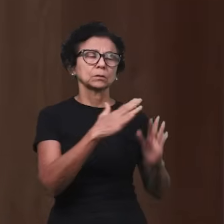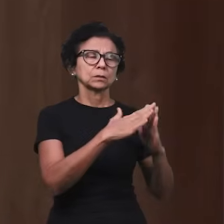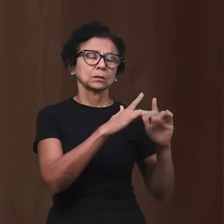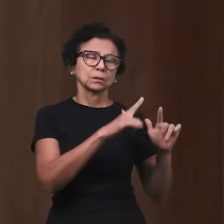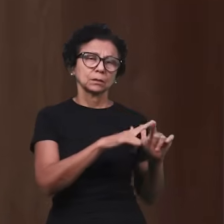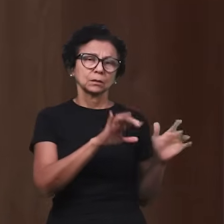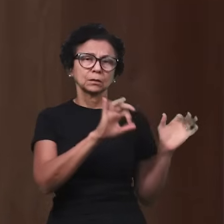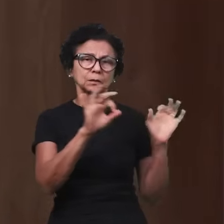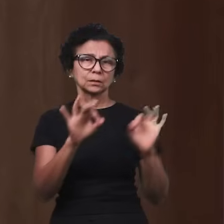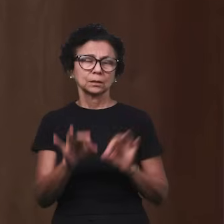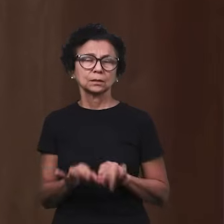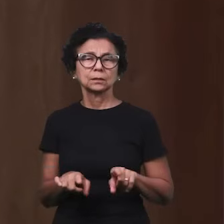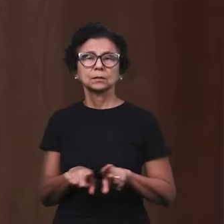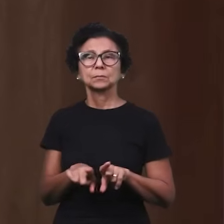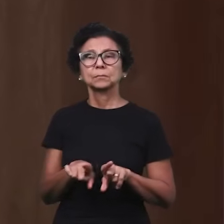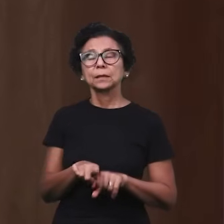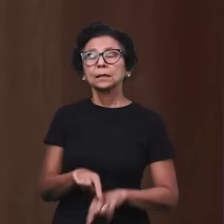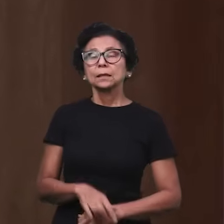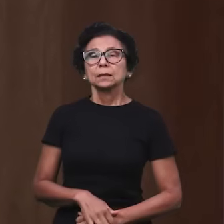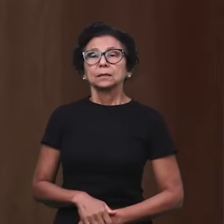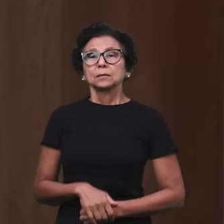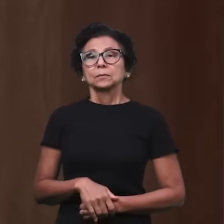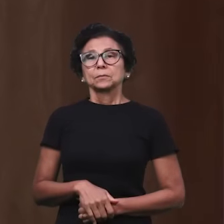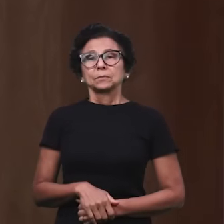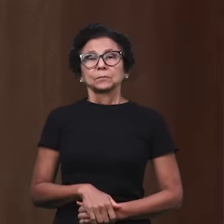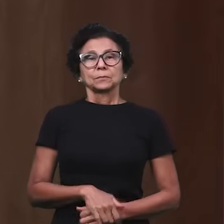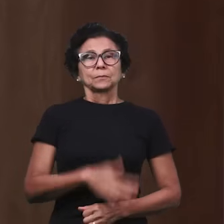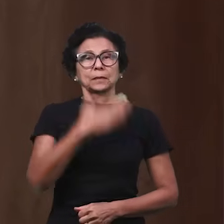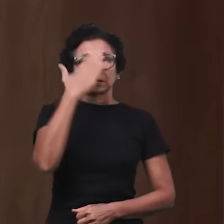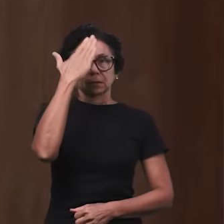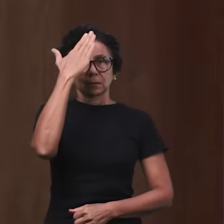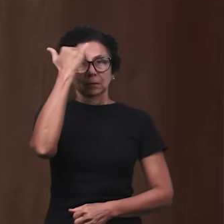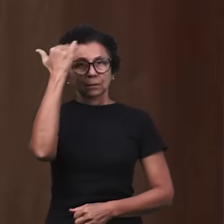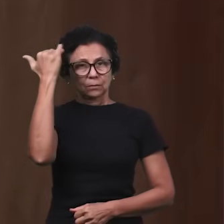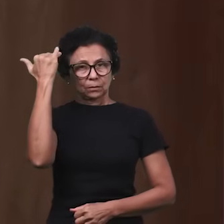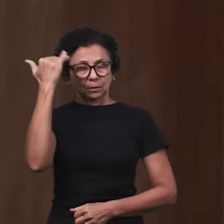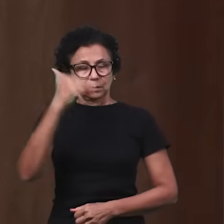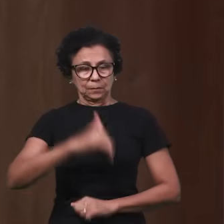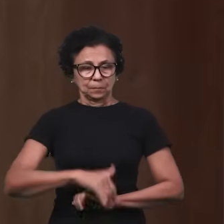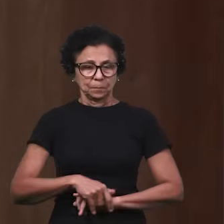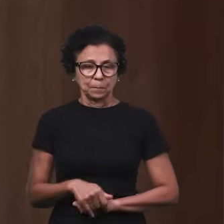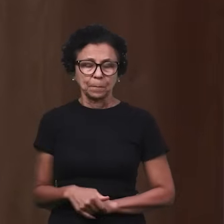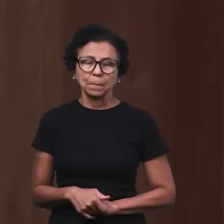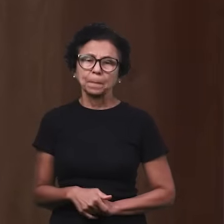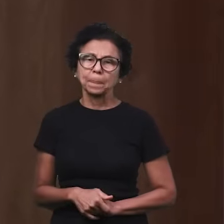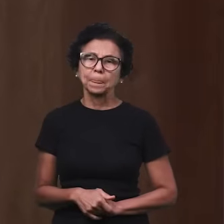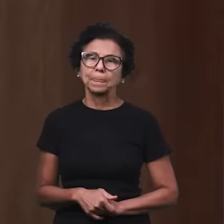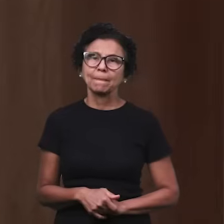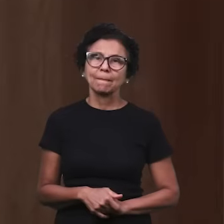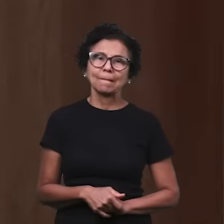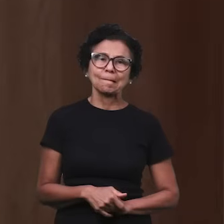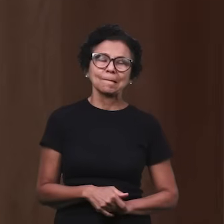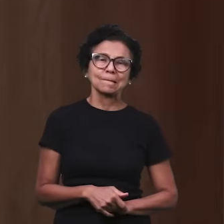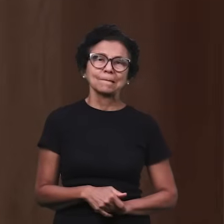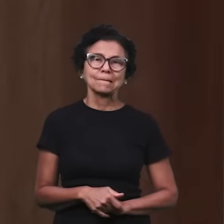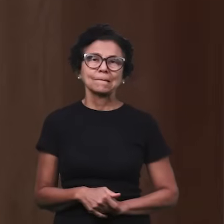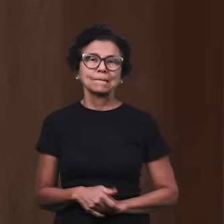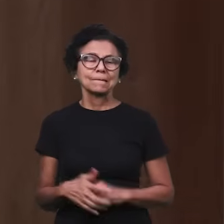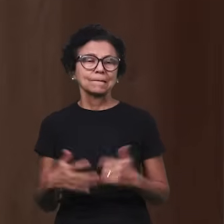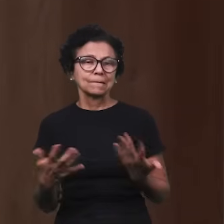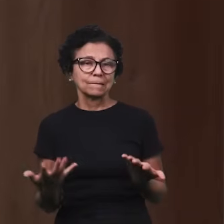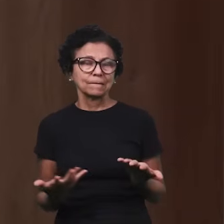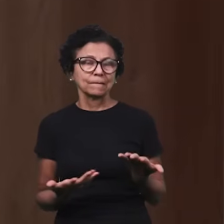A sabedoria, às vezes, nós falamos sobre discernimento